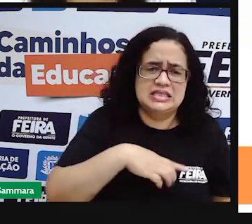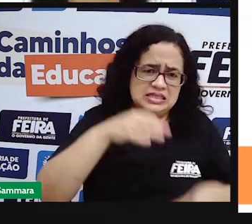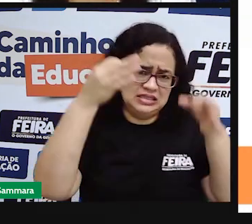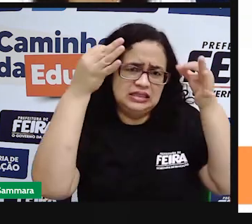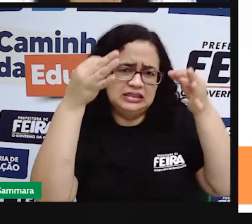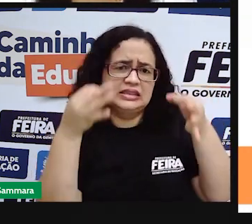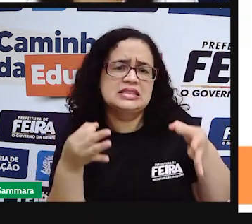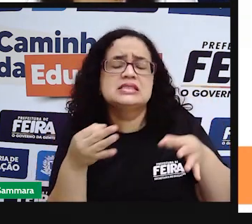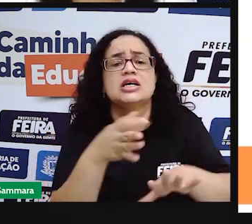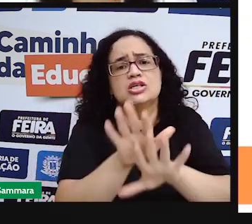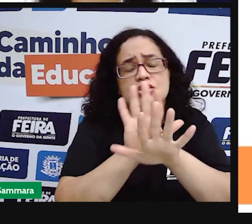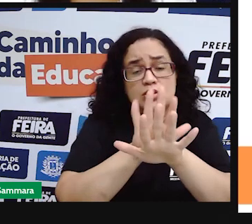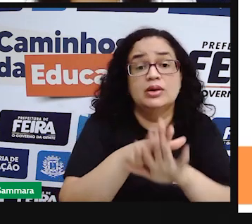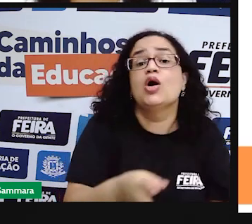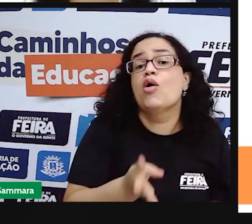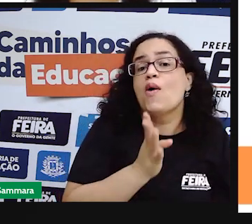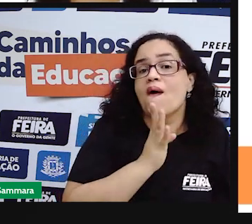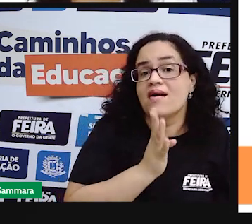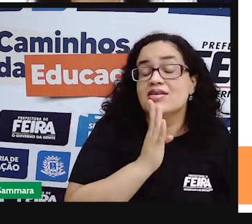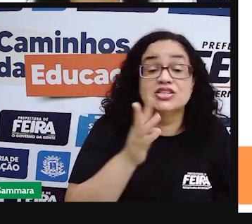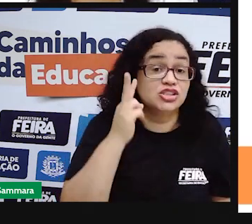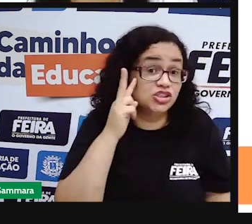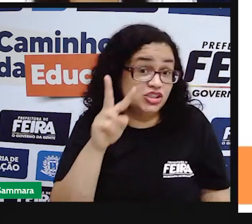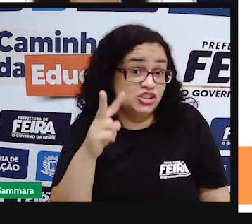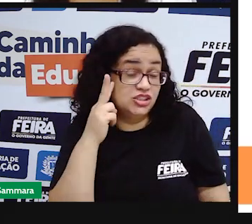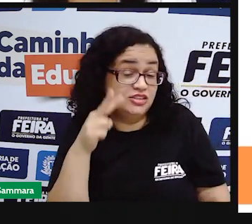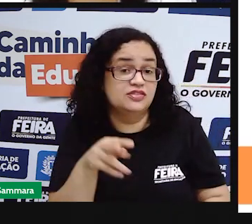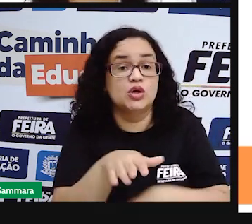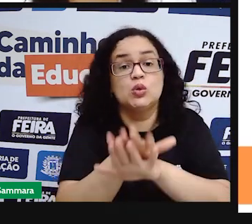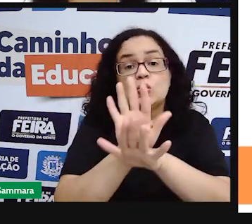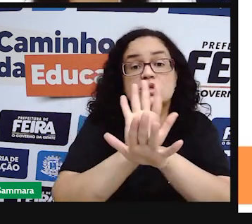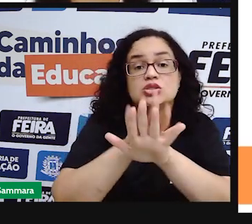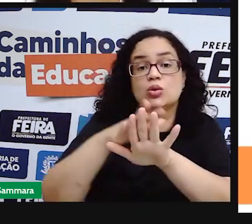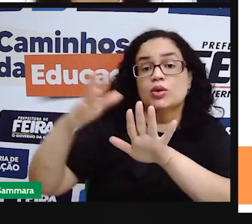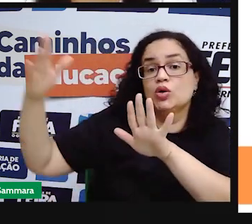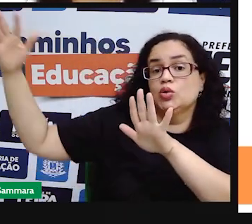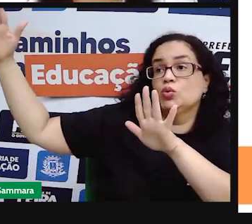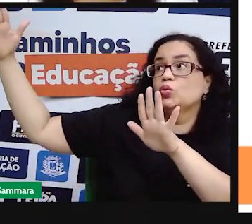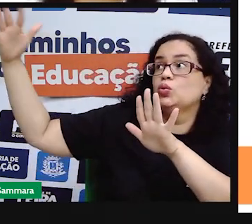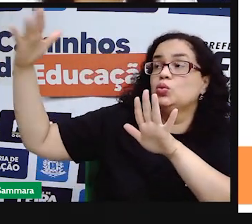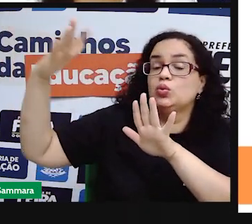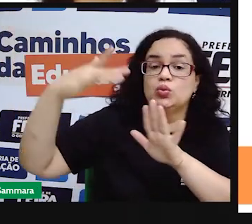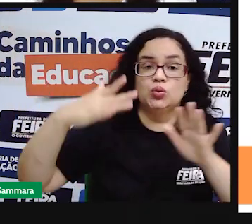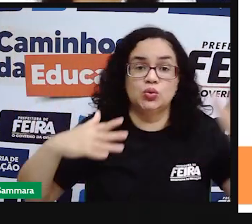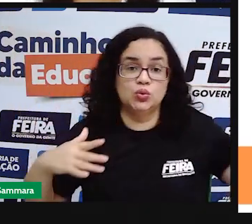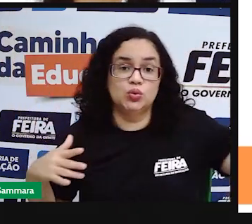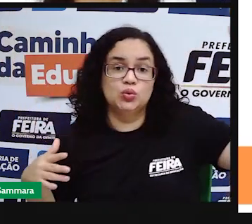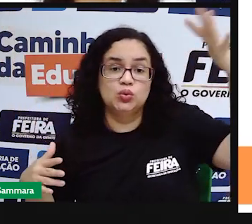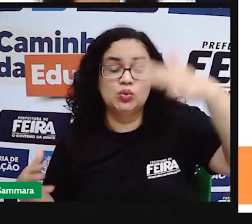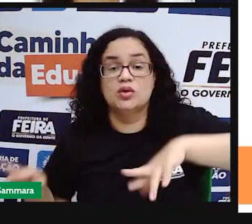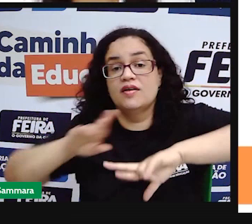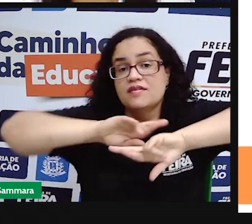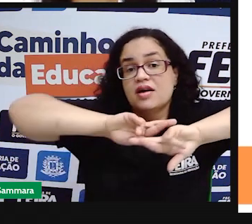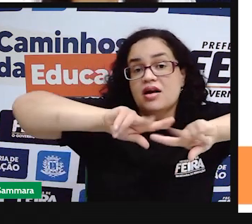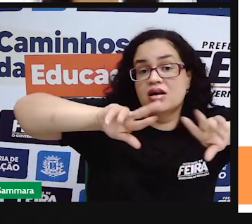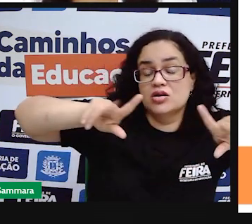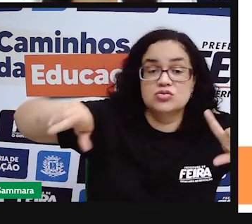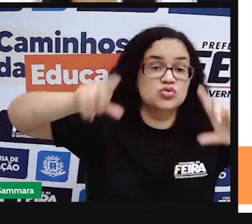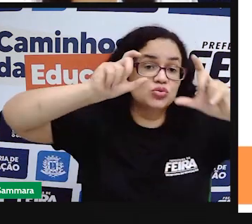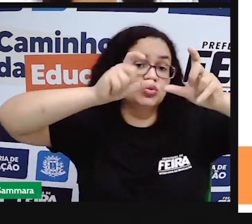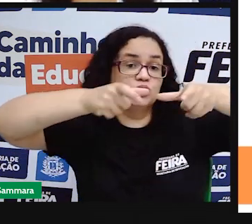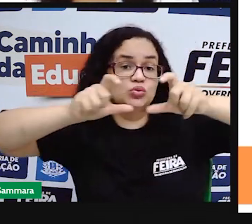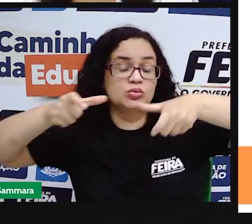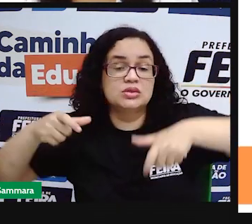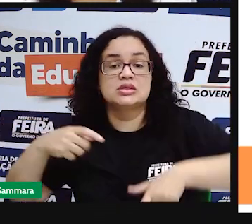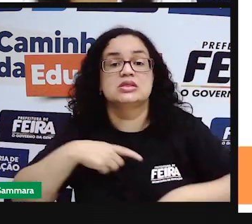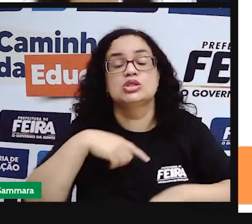algo que vocês conhecem, né? E já viu aí a sombra sendo projetada em diversos momentos, em diversas situações.